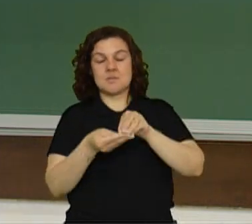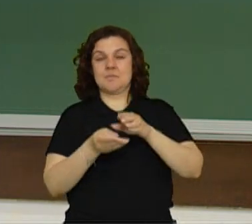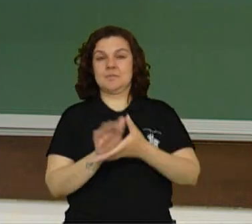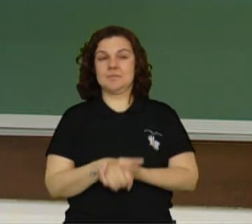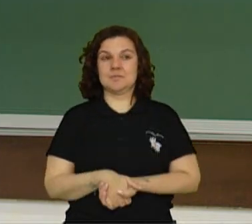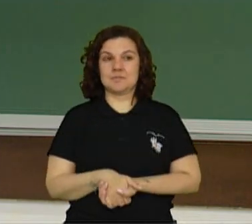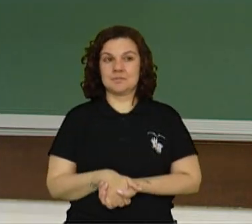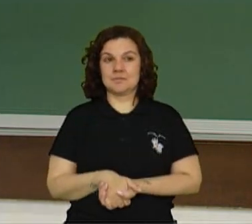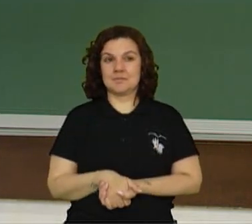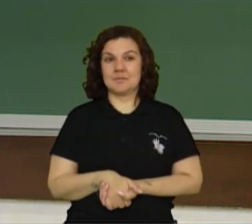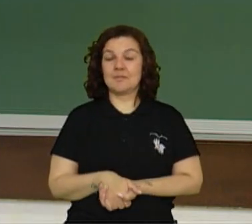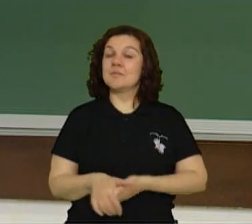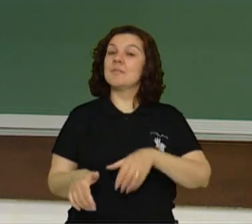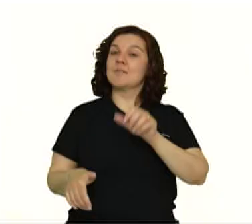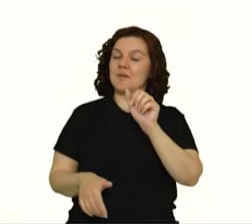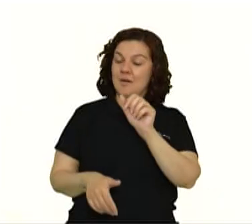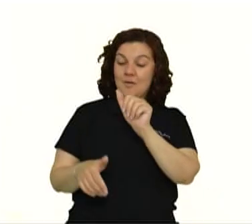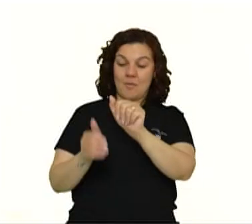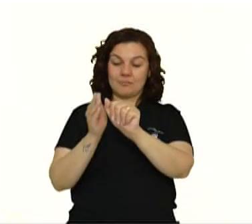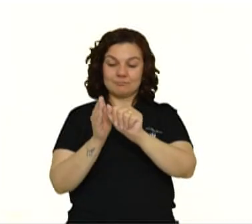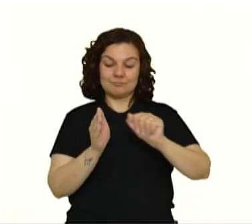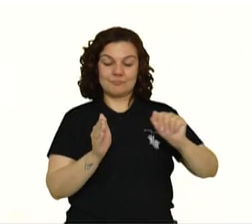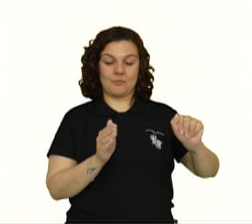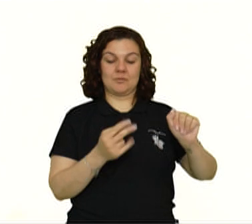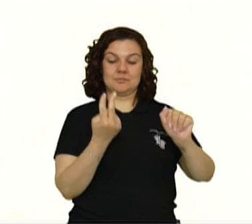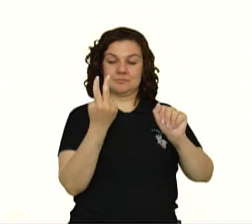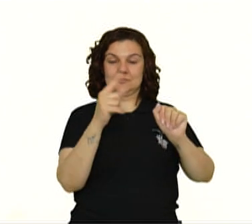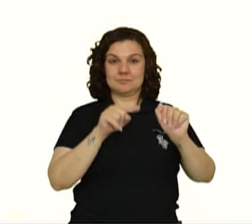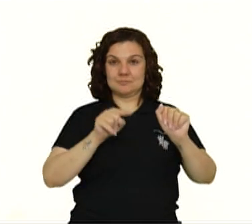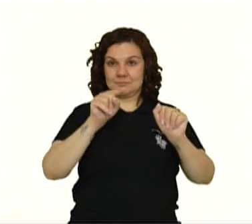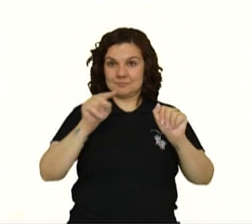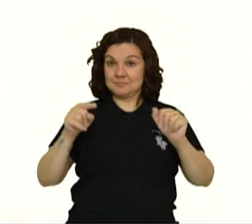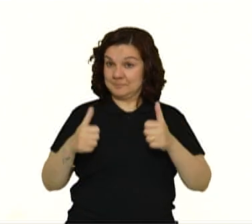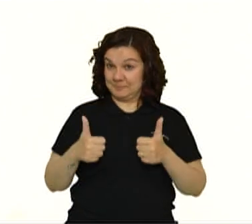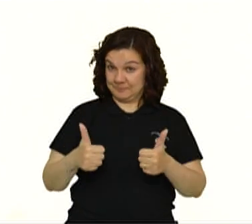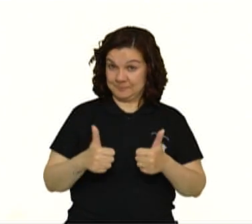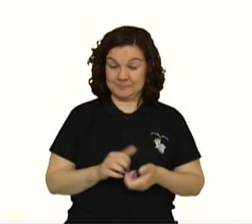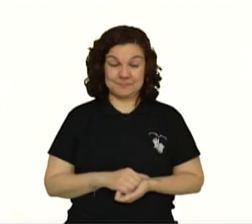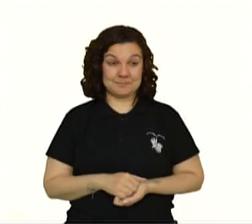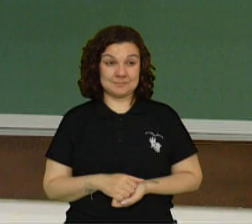simplificação. Por isso que o A ficou fora do radical. Tudo bem?